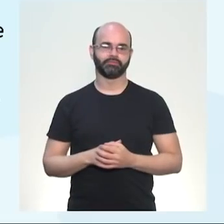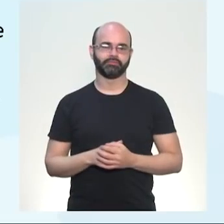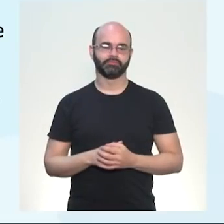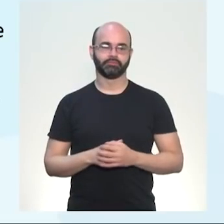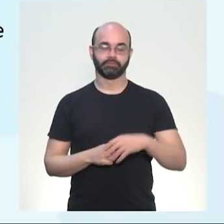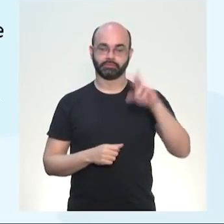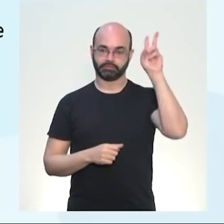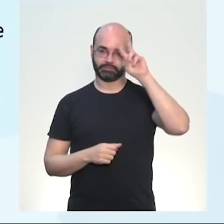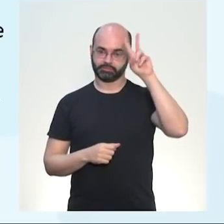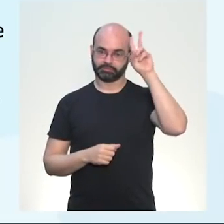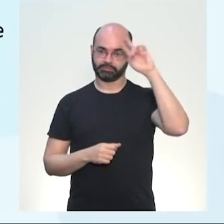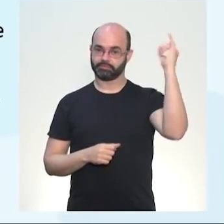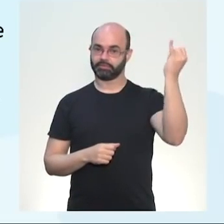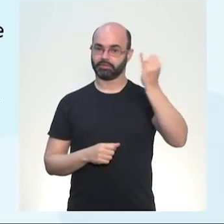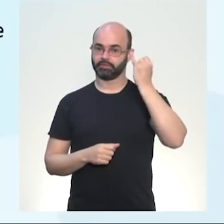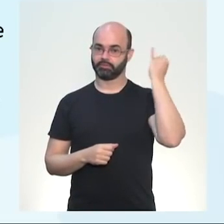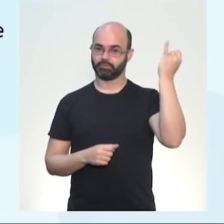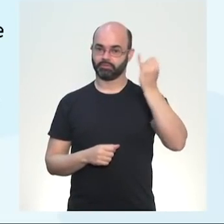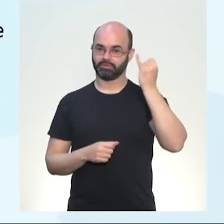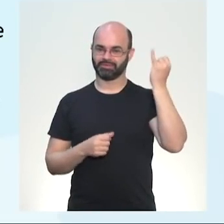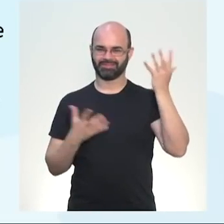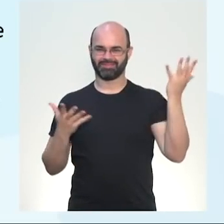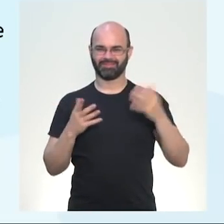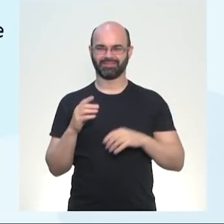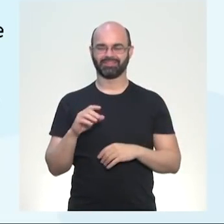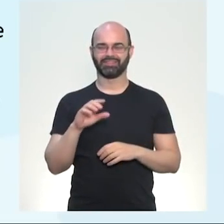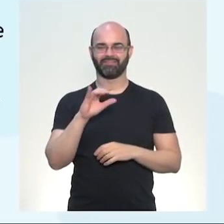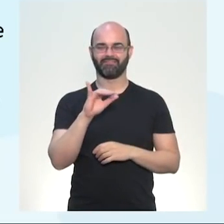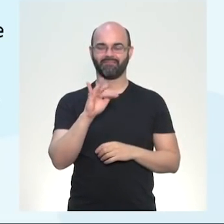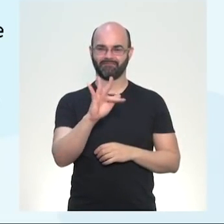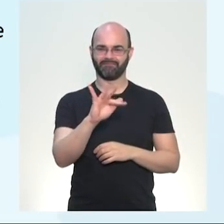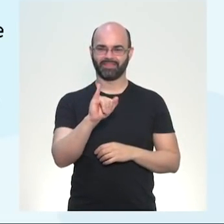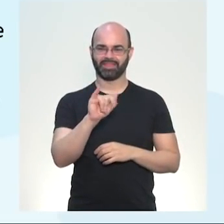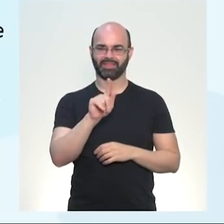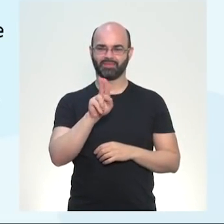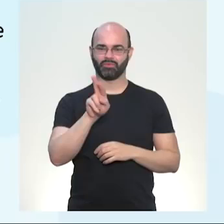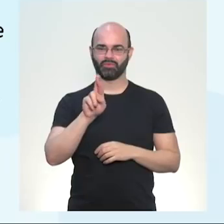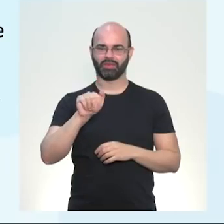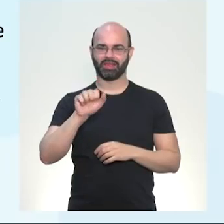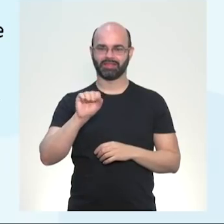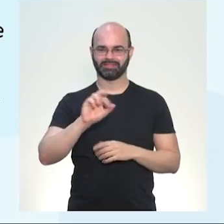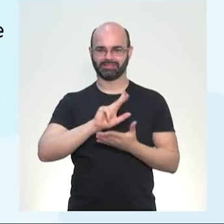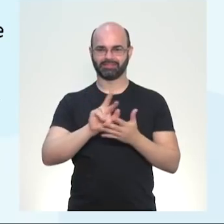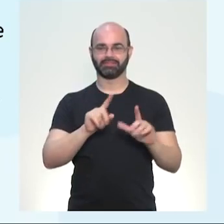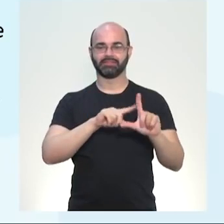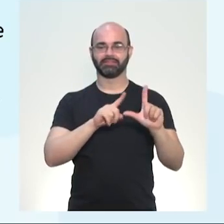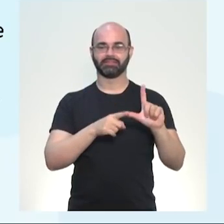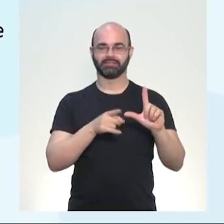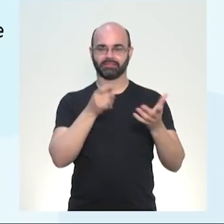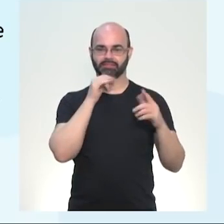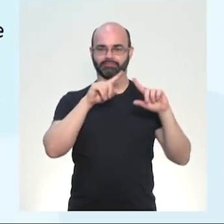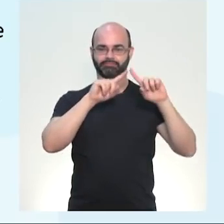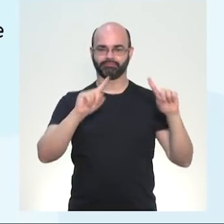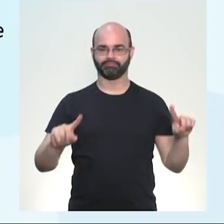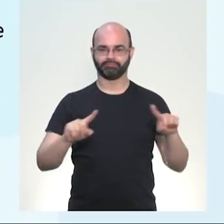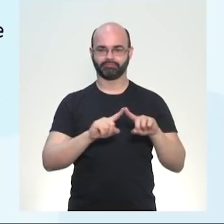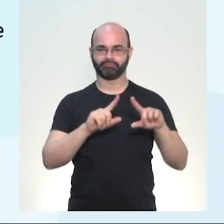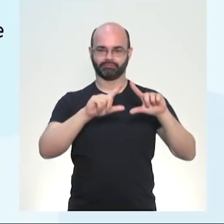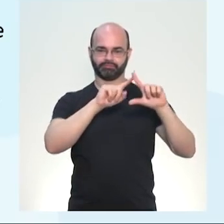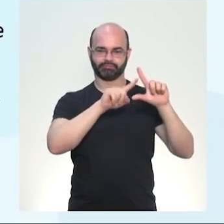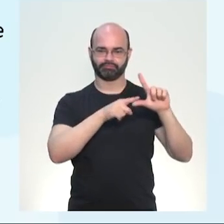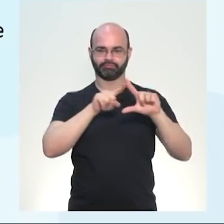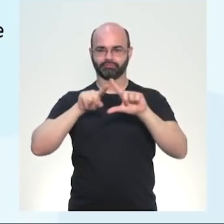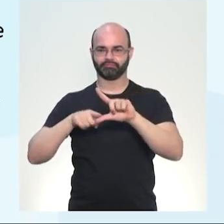aí algumas ideias, hoje nós vamos falar de figuras, né, os triângulos, que podem ser classificados, né, quanto às medidas dos seus